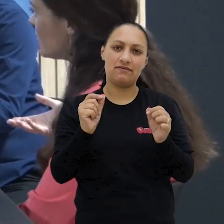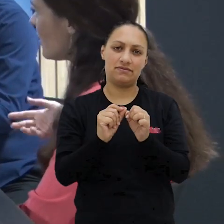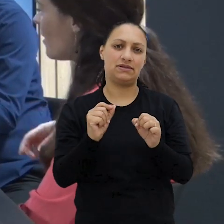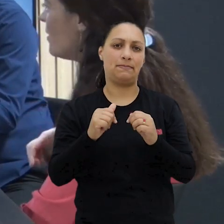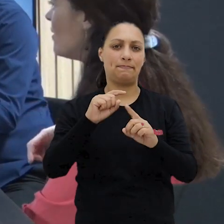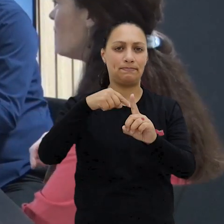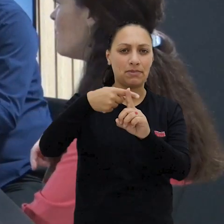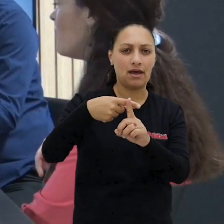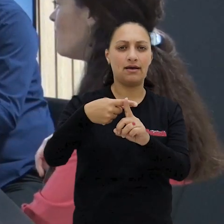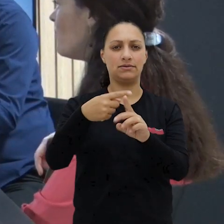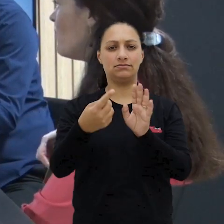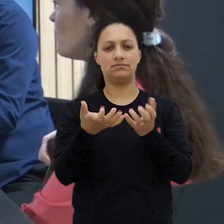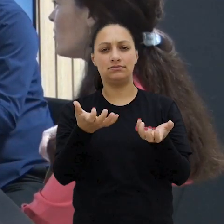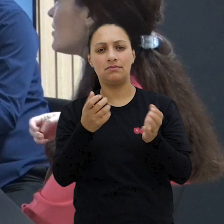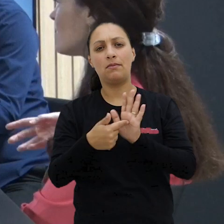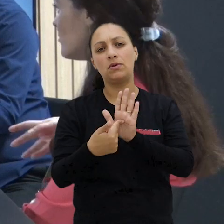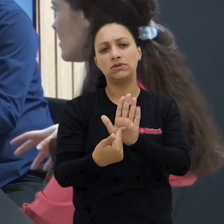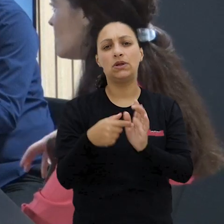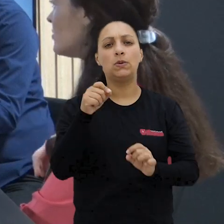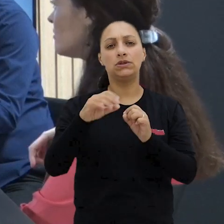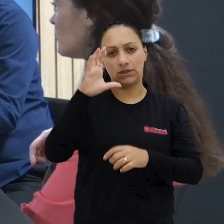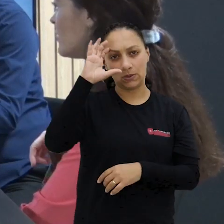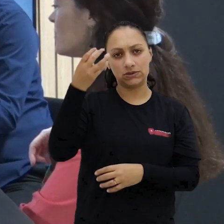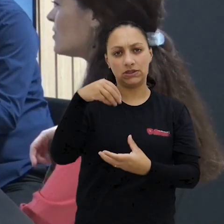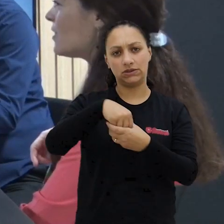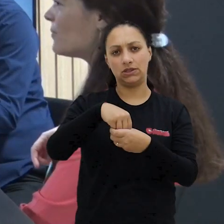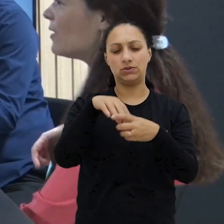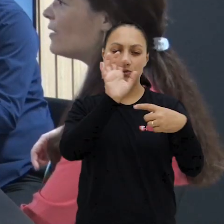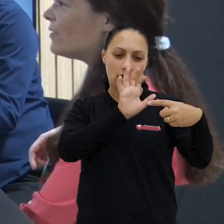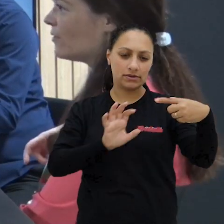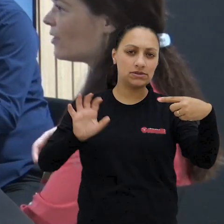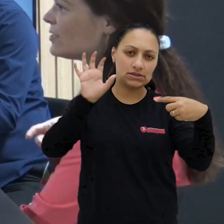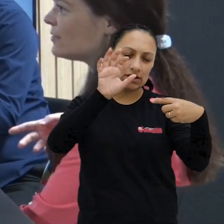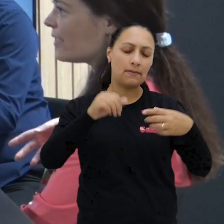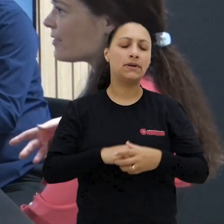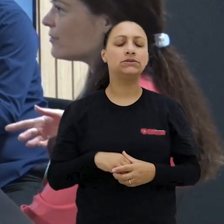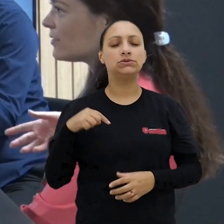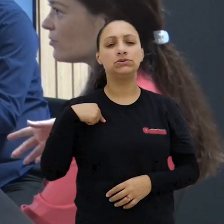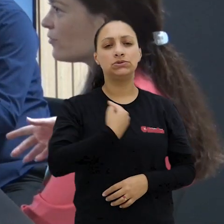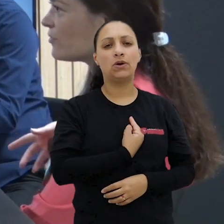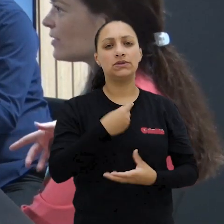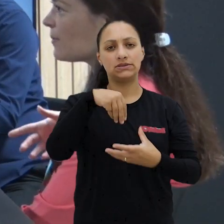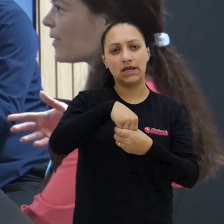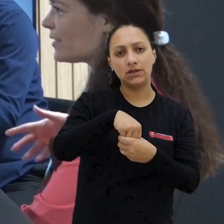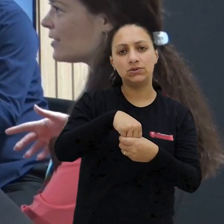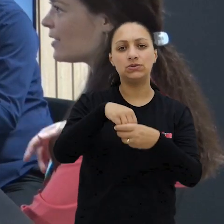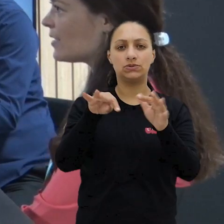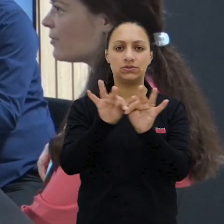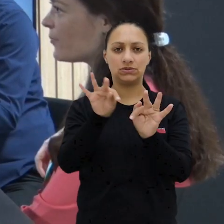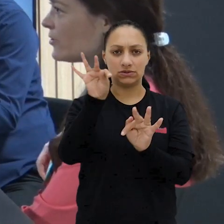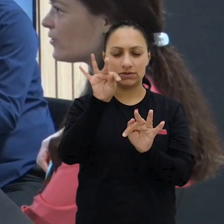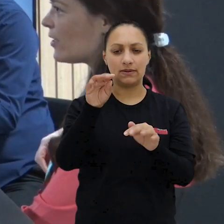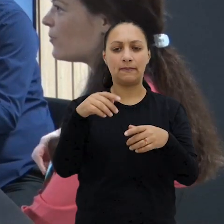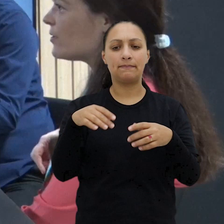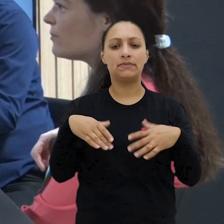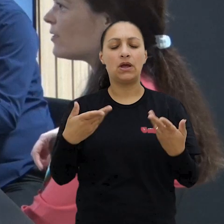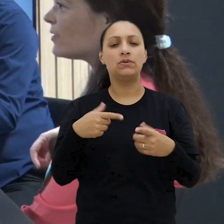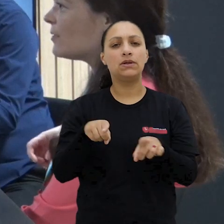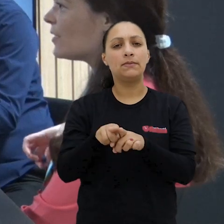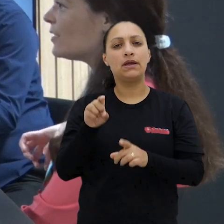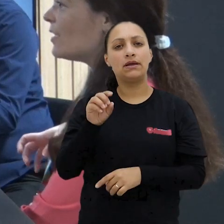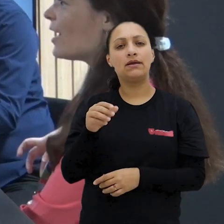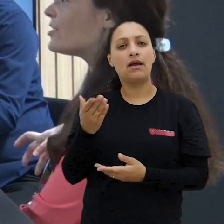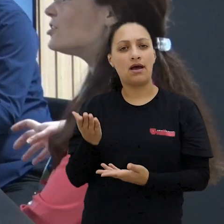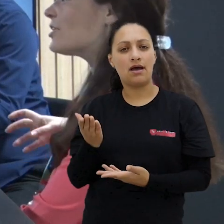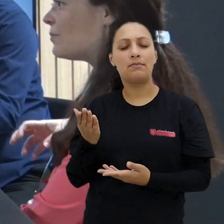fazer mais, de querer mostrar o que está acontecendo dentro do ecossistema. Nós, interno, dentro do Fevale Tech Park, daí a Débora pode falar um